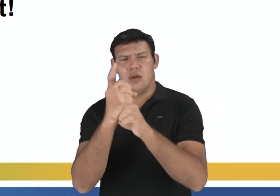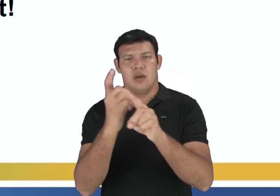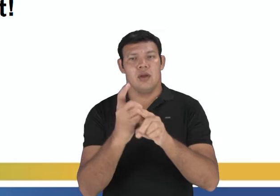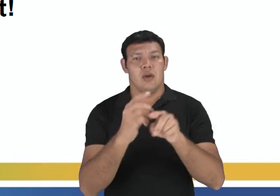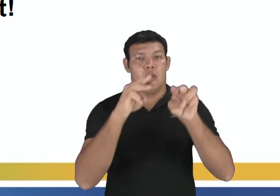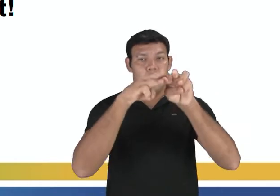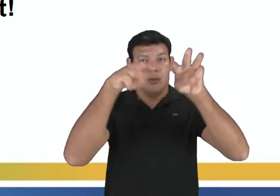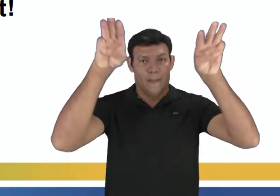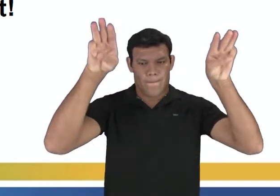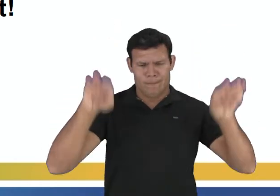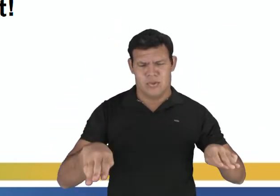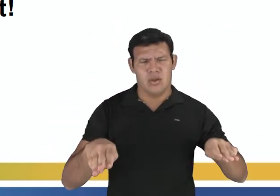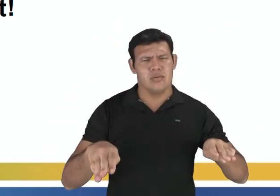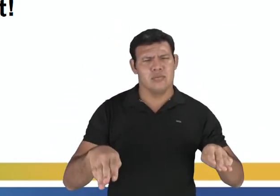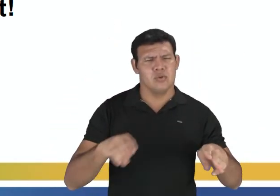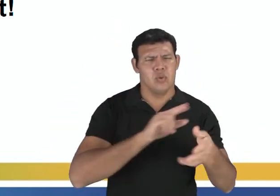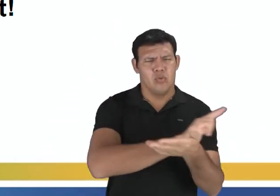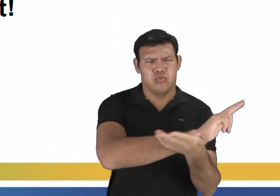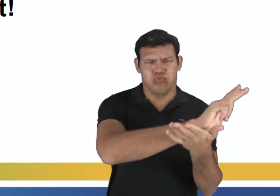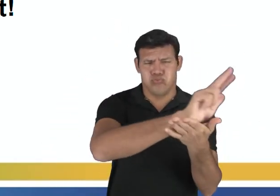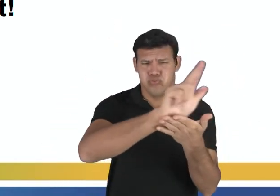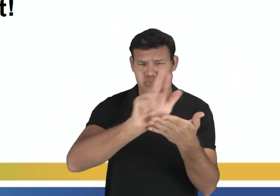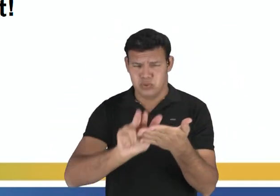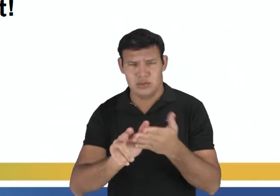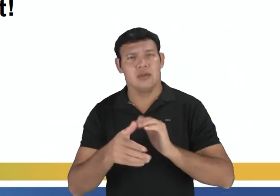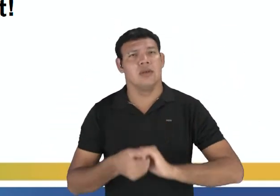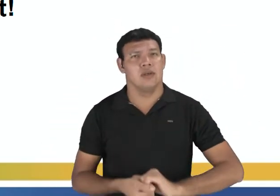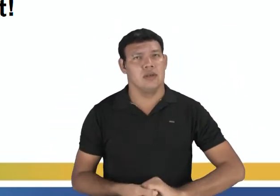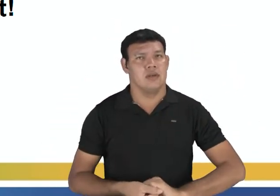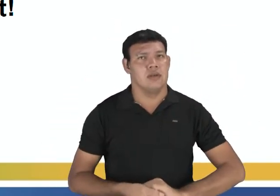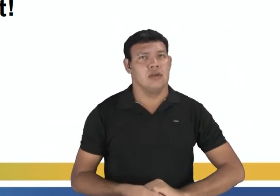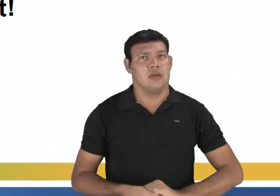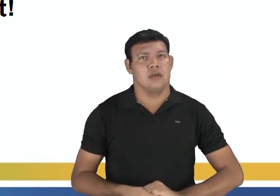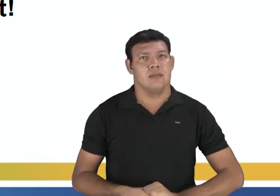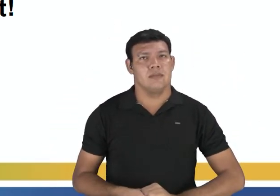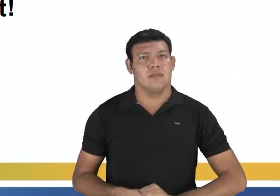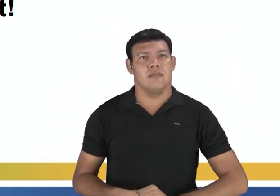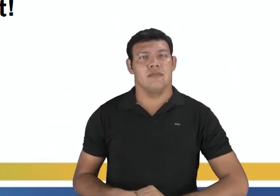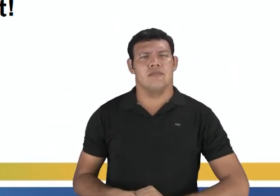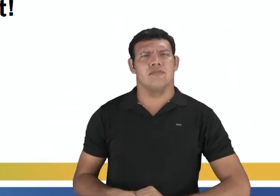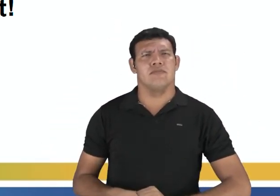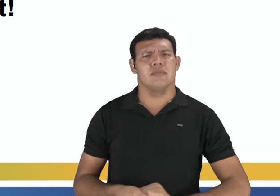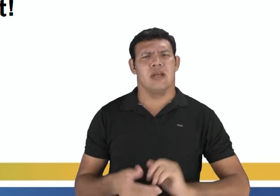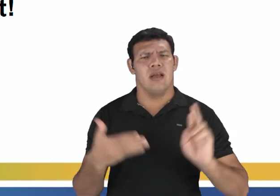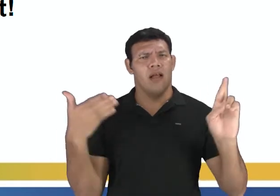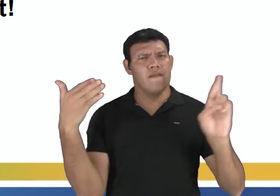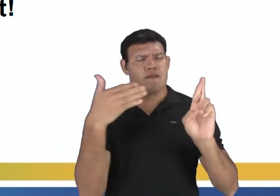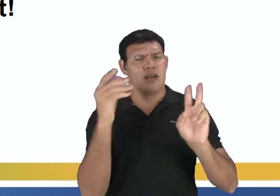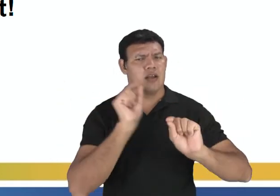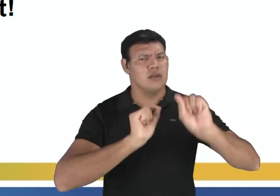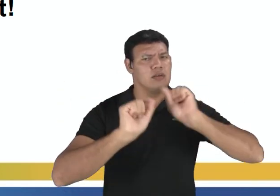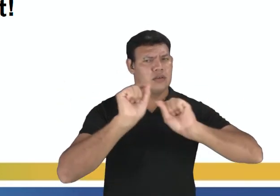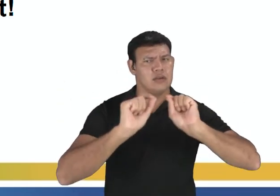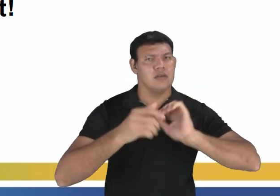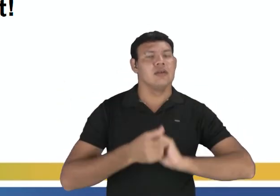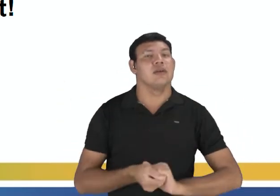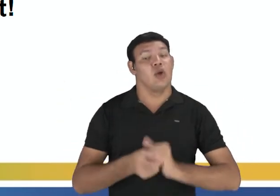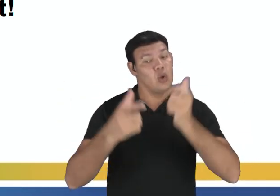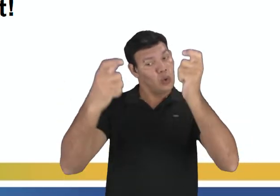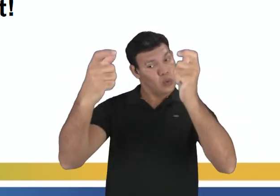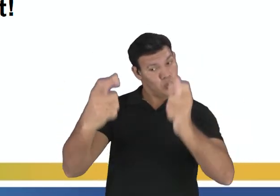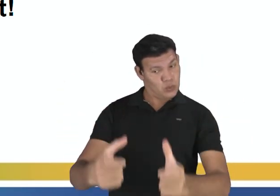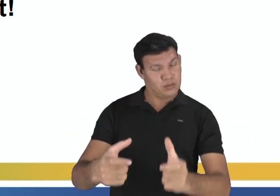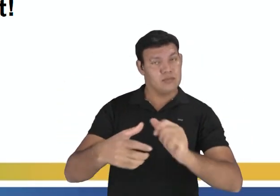observar aí que São Paulo pode encontrar museus, está se referindo a quê? Lugar,